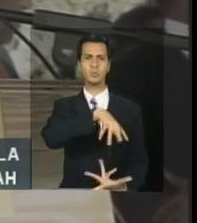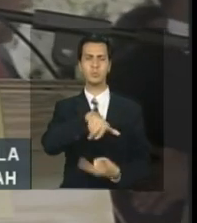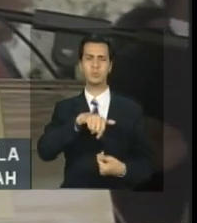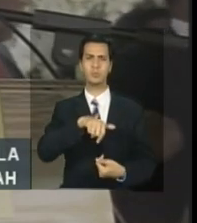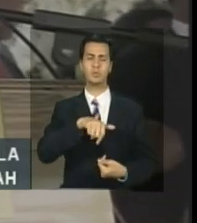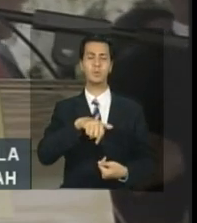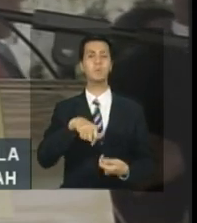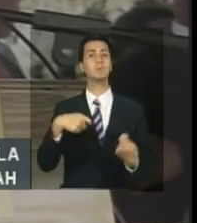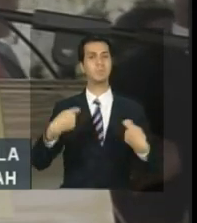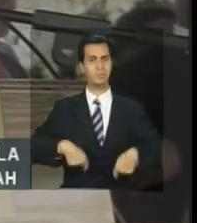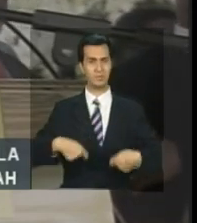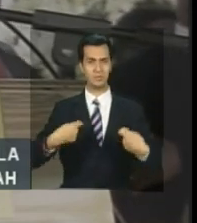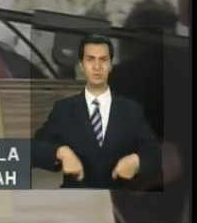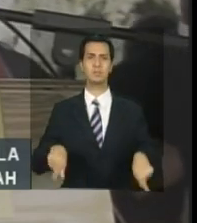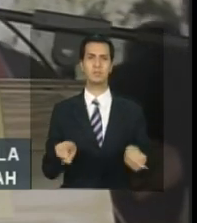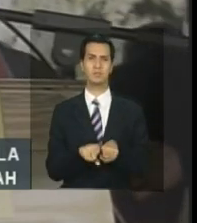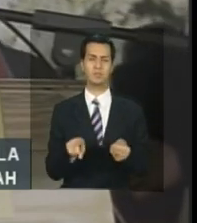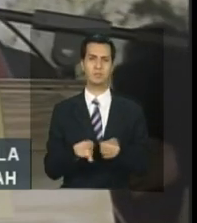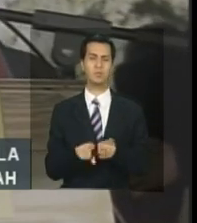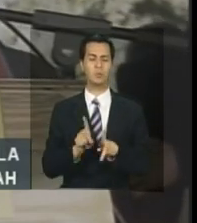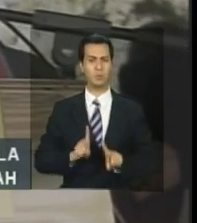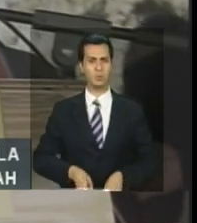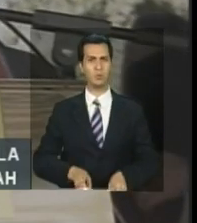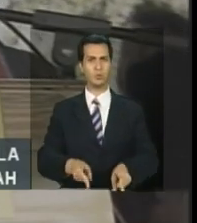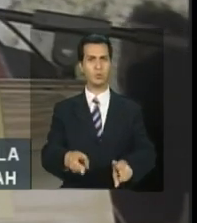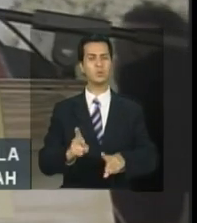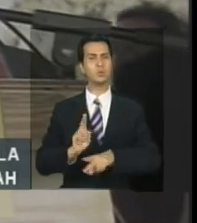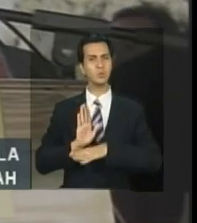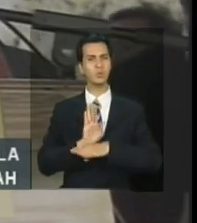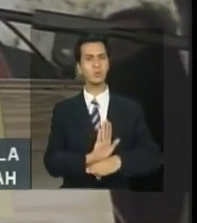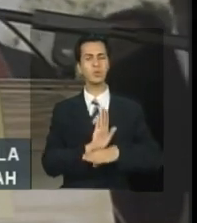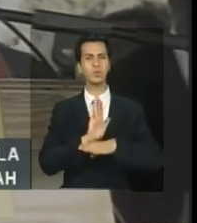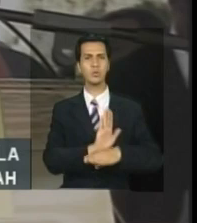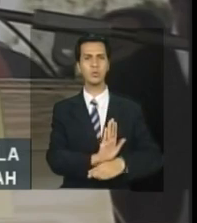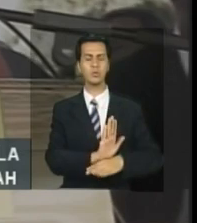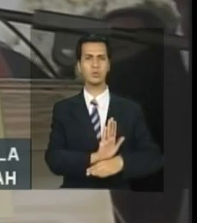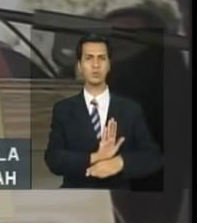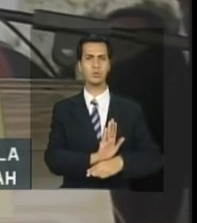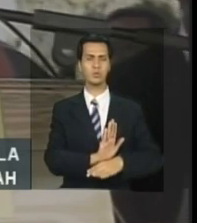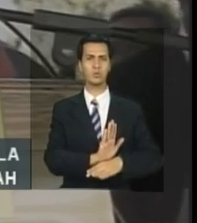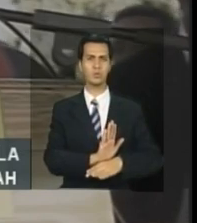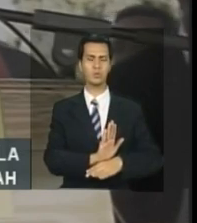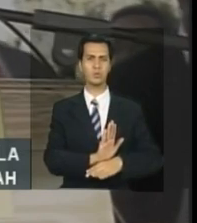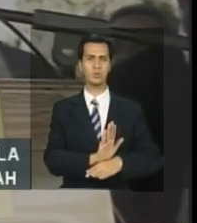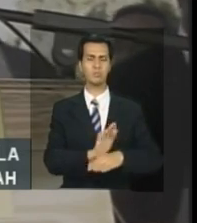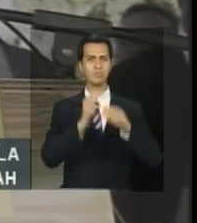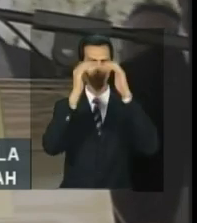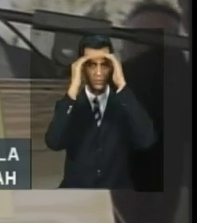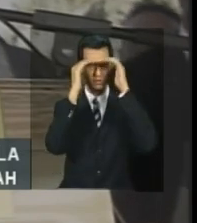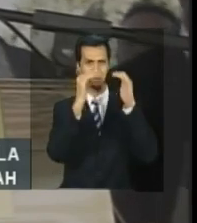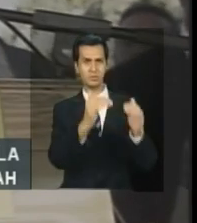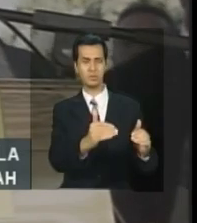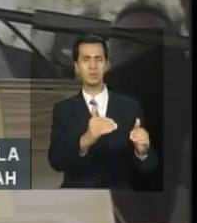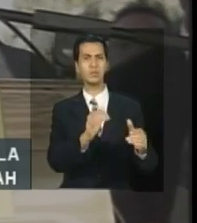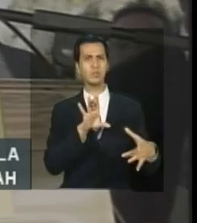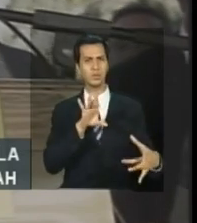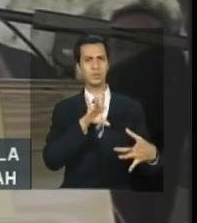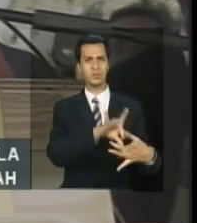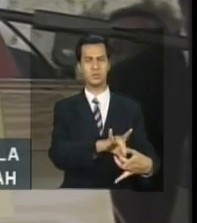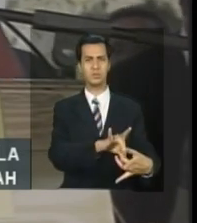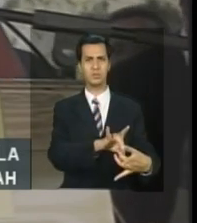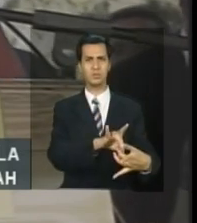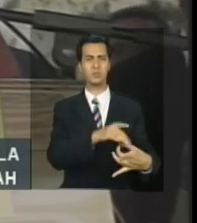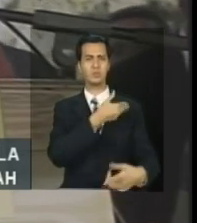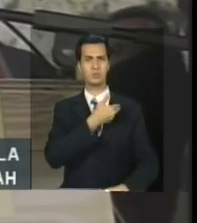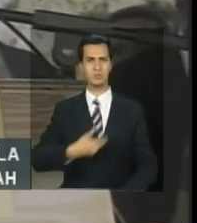internacional também devem continuar a demonstrar com estreita e respeitosa parceria com